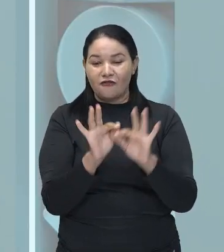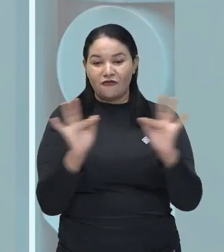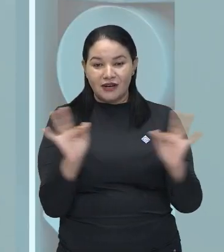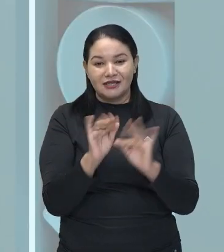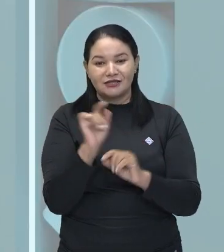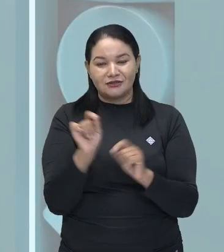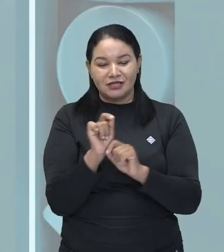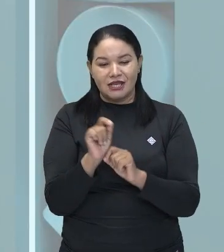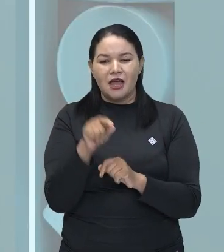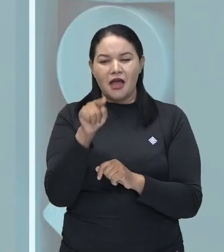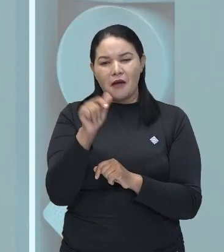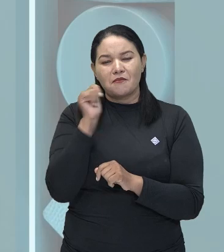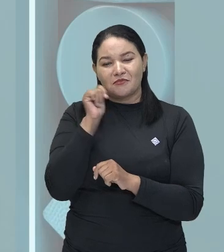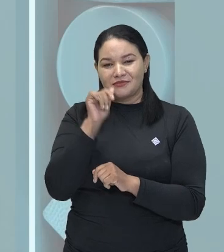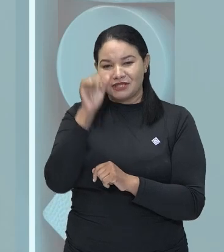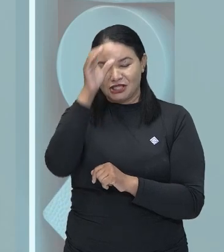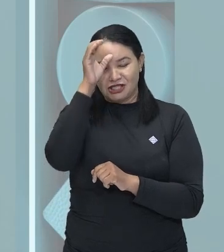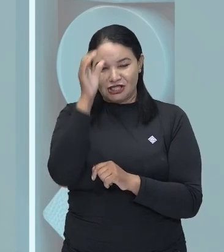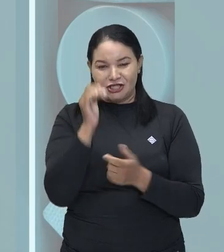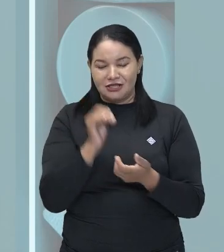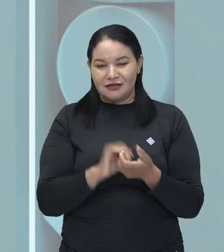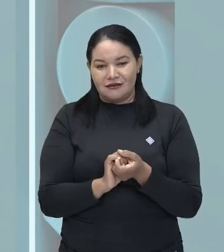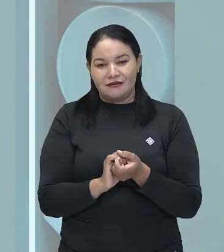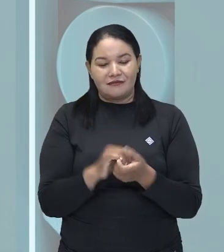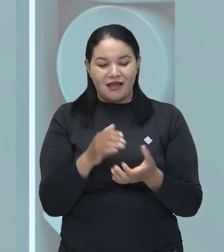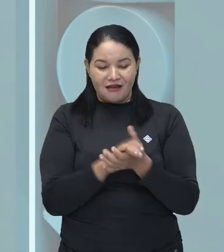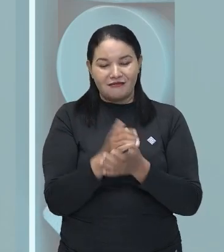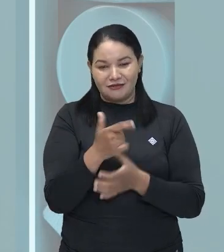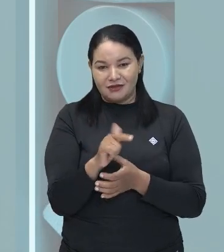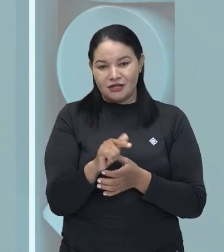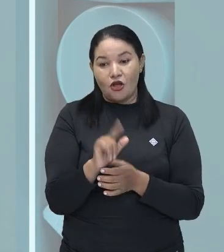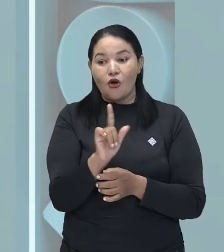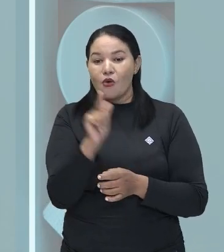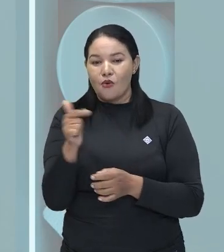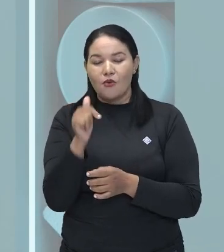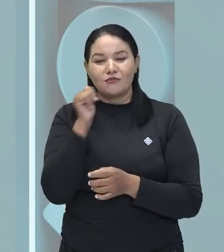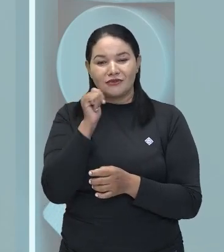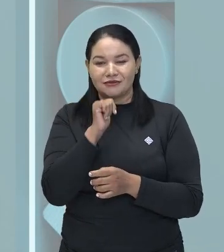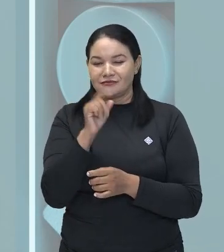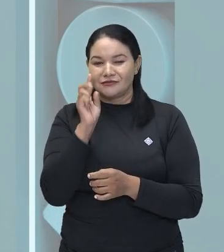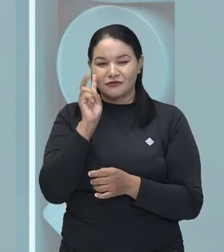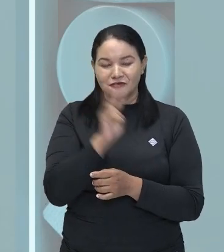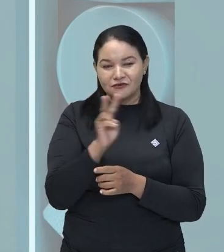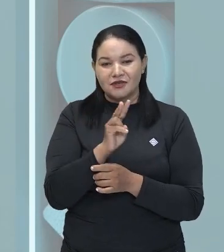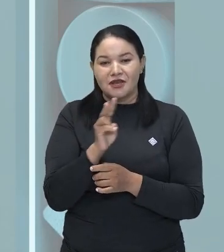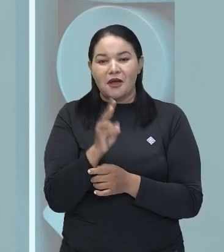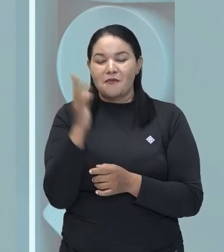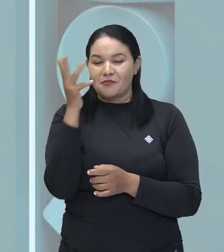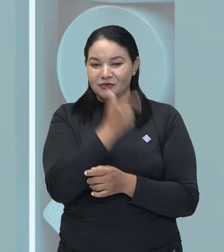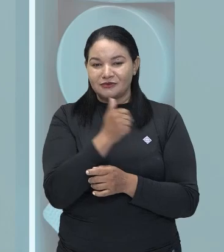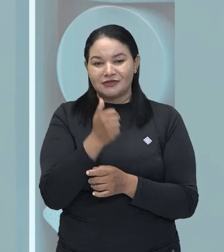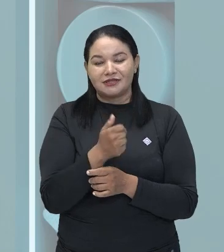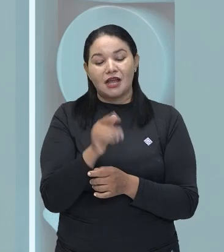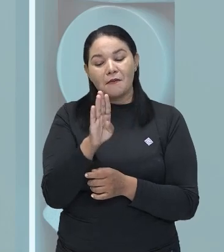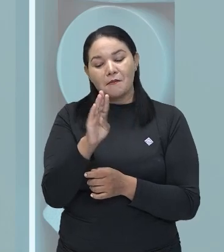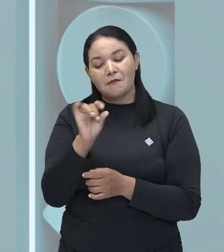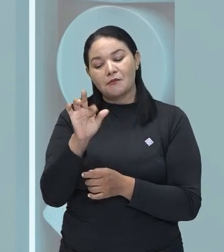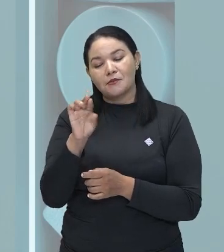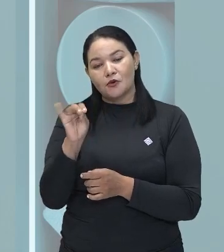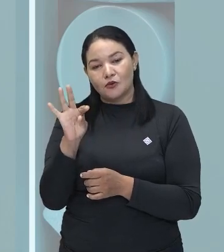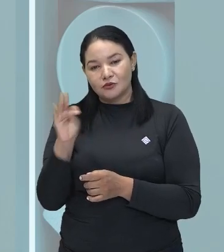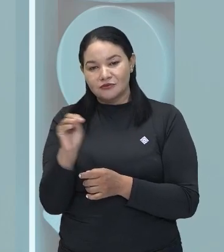casar. Nossa, olha que broto que tá passando. Olha, vocês não devem saber. Meu Deus, a professora tá falando essas gírias aí, eu nunca ouvi